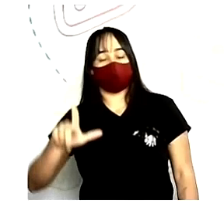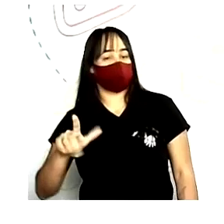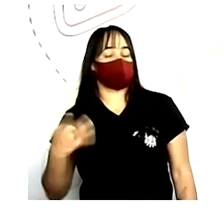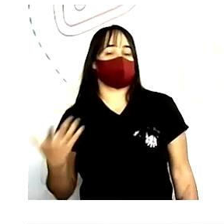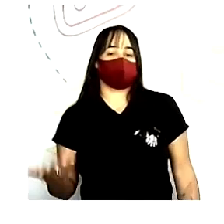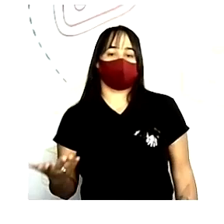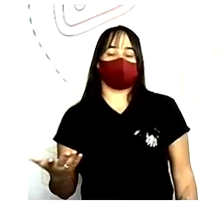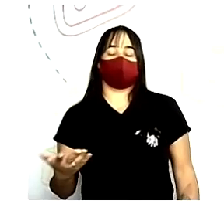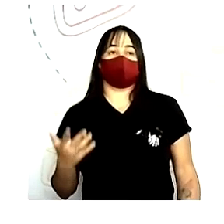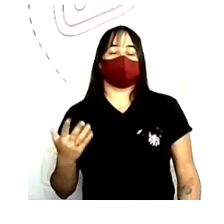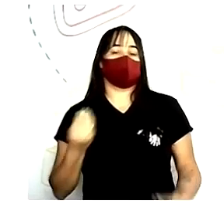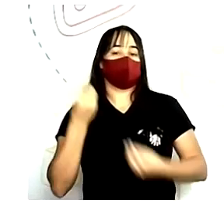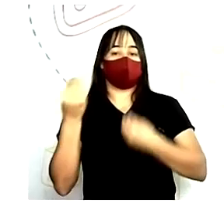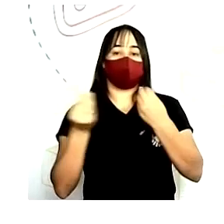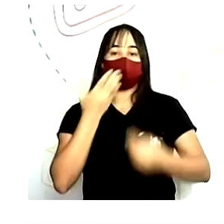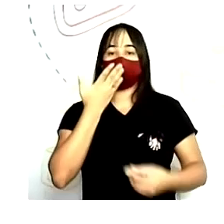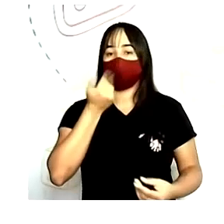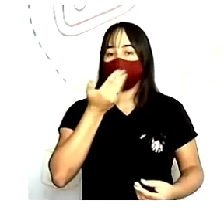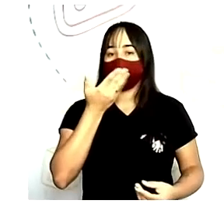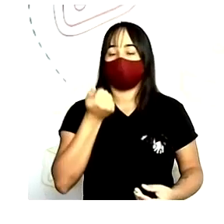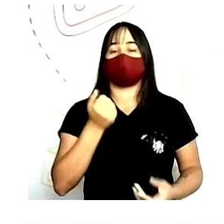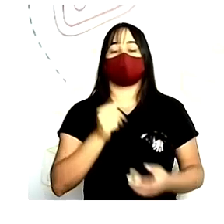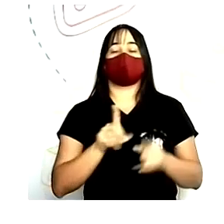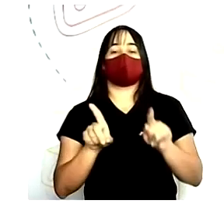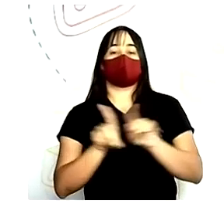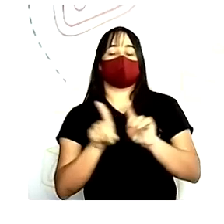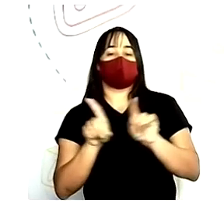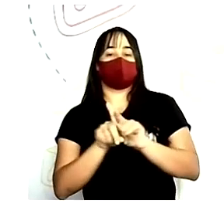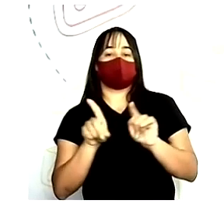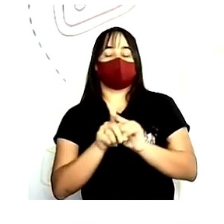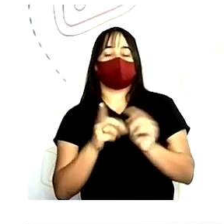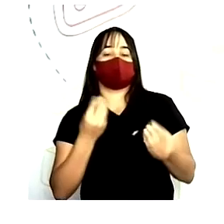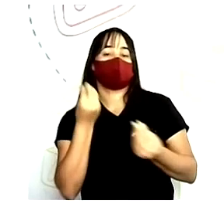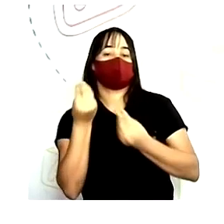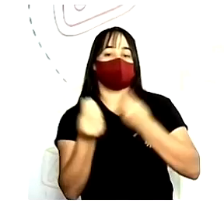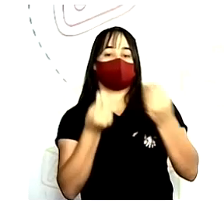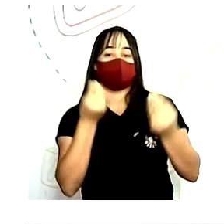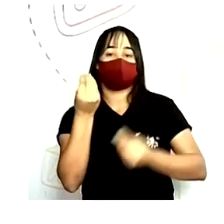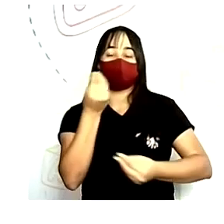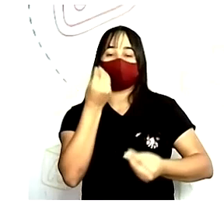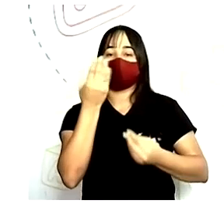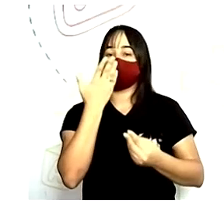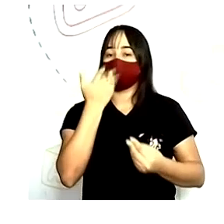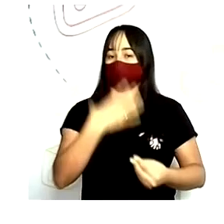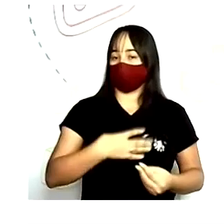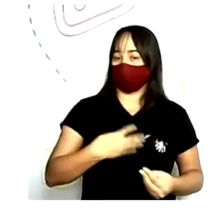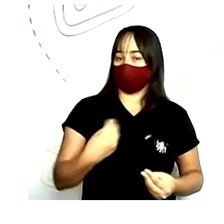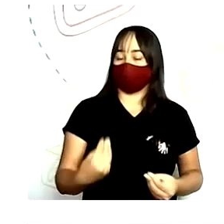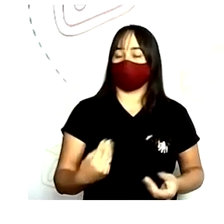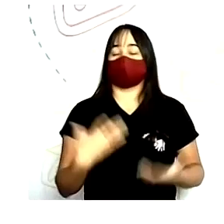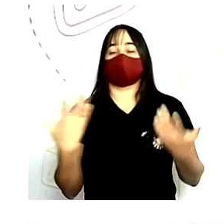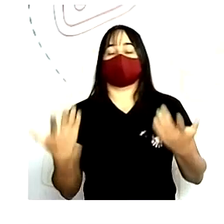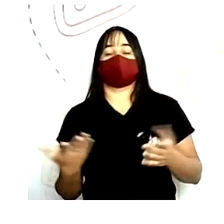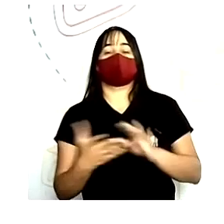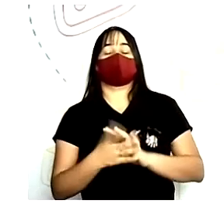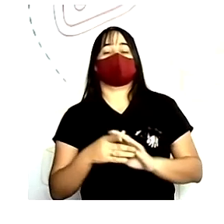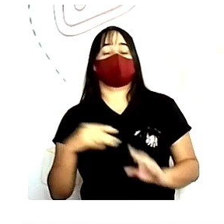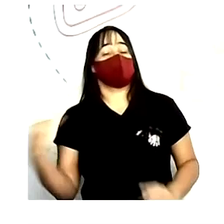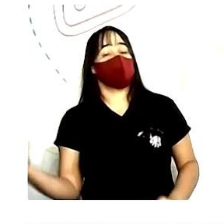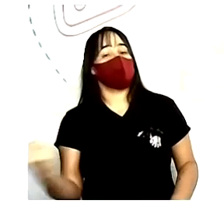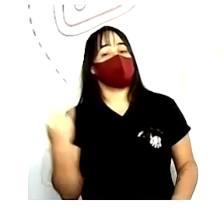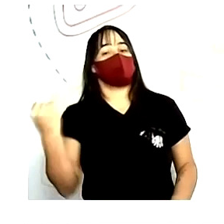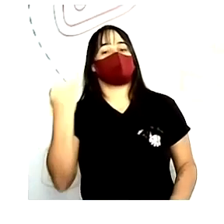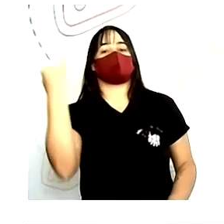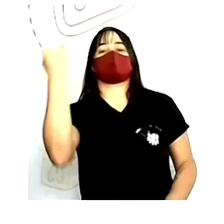materna apropriada, à amamentação da criança e também às vacinações que a criança tem que tomar. Então, é muito importante que